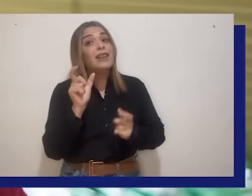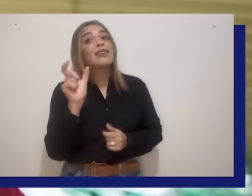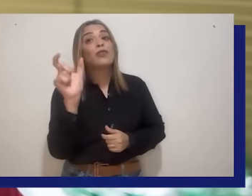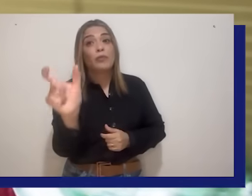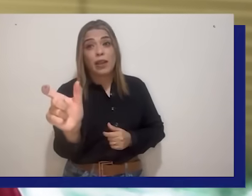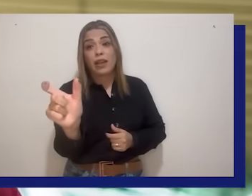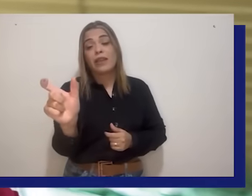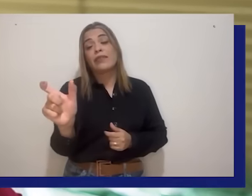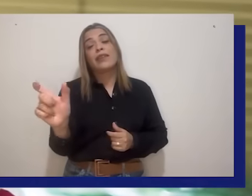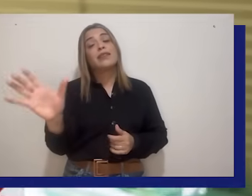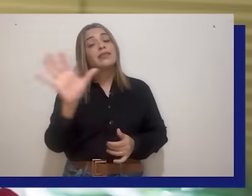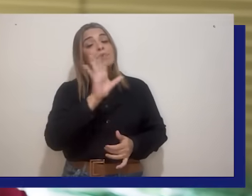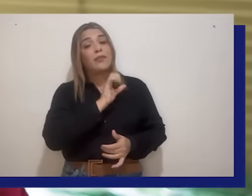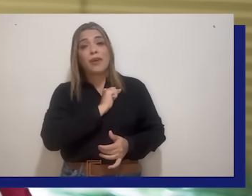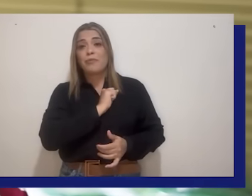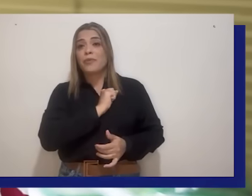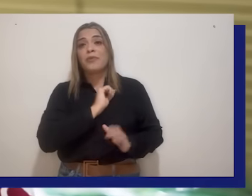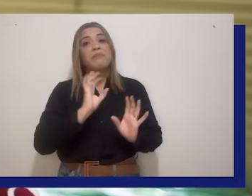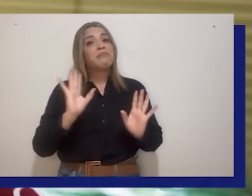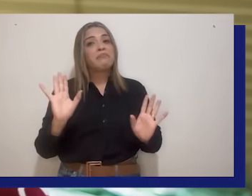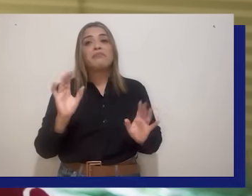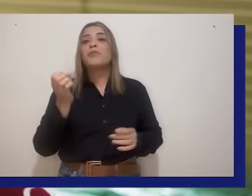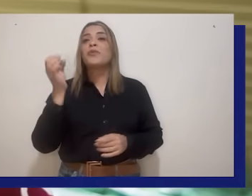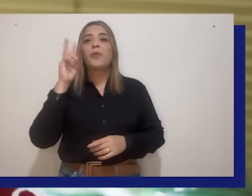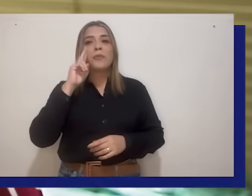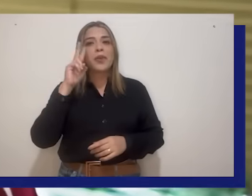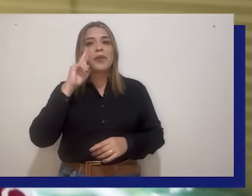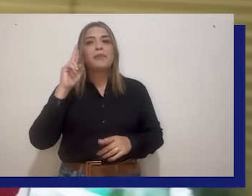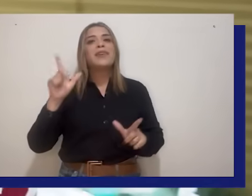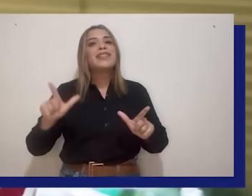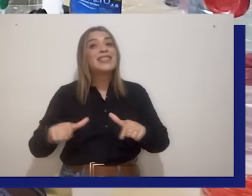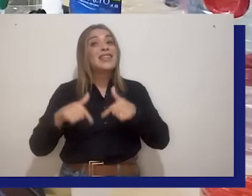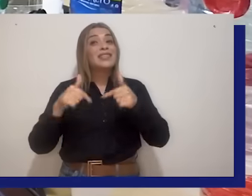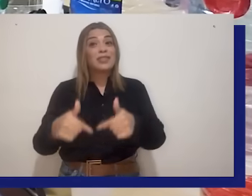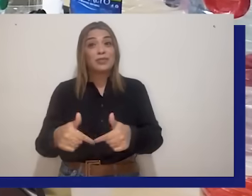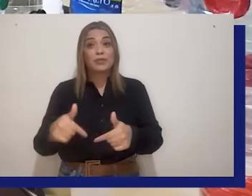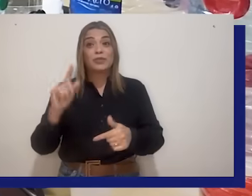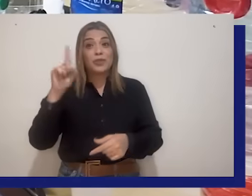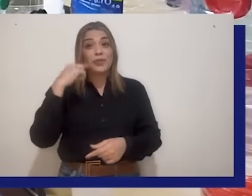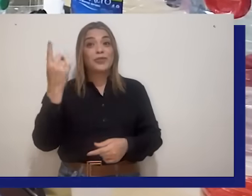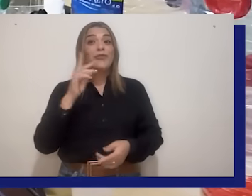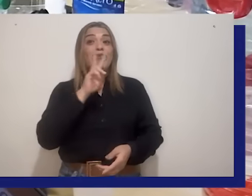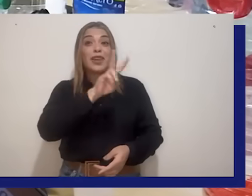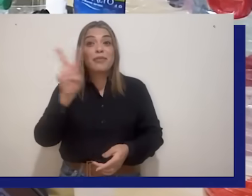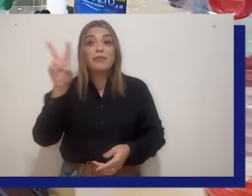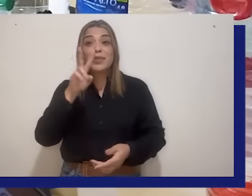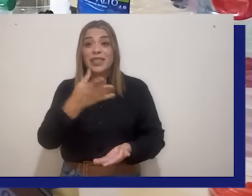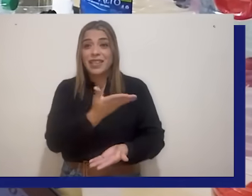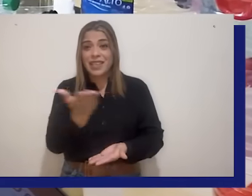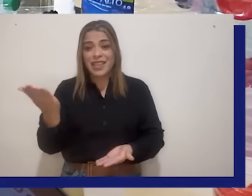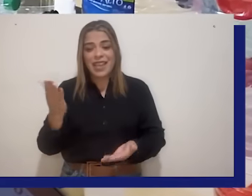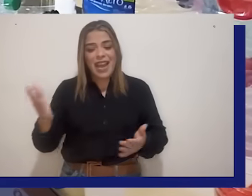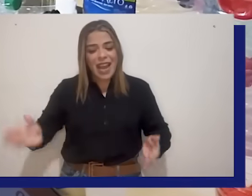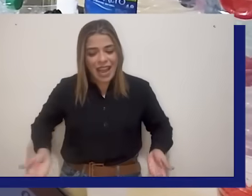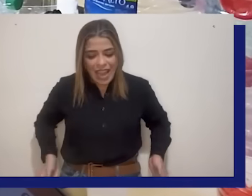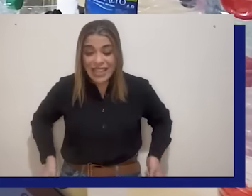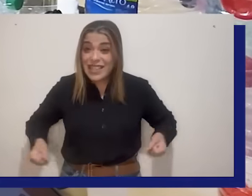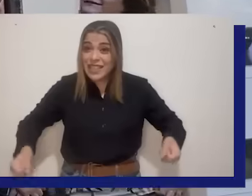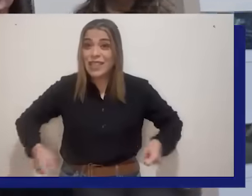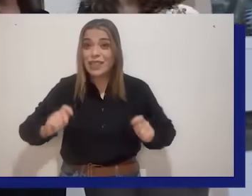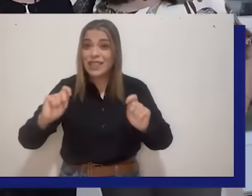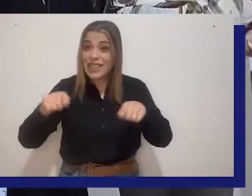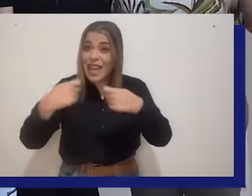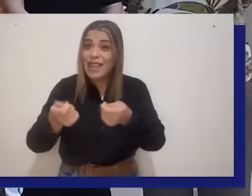conhece, mas em atitudes é onde a gente verdadeiramente vê o amor. E a cadeira que vocês oferecem é uma cadeira que